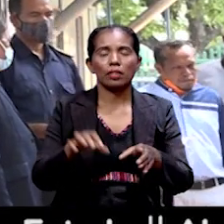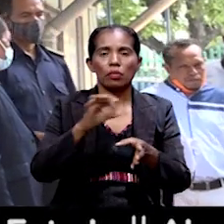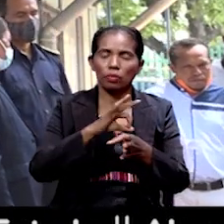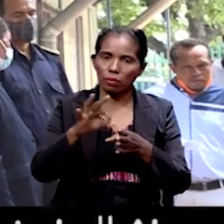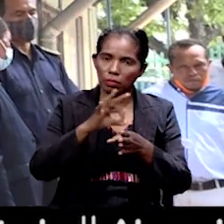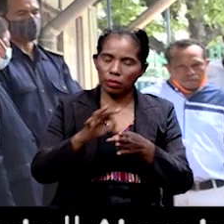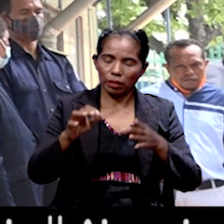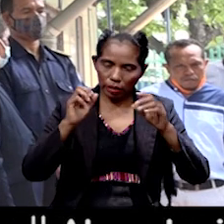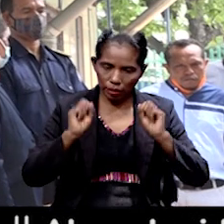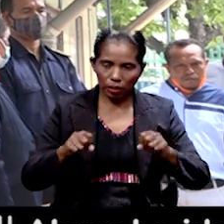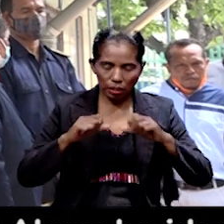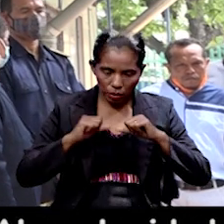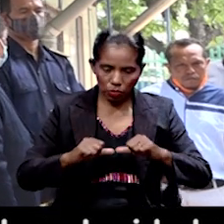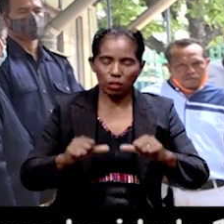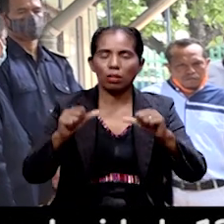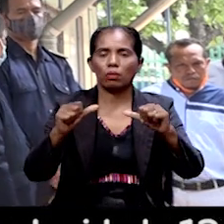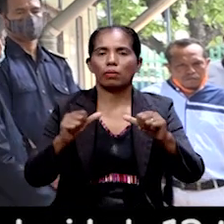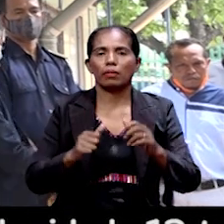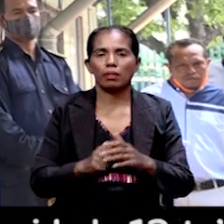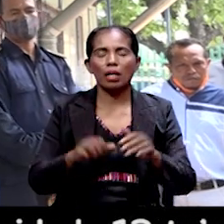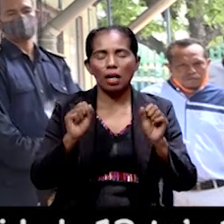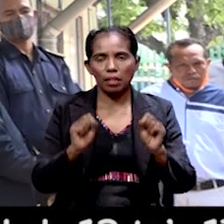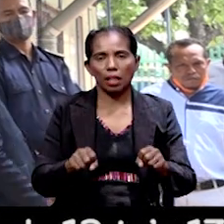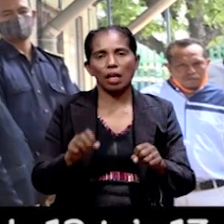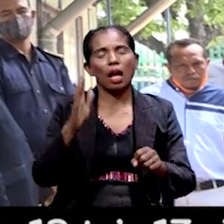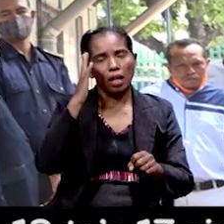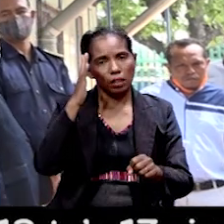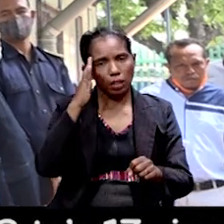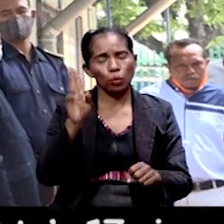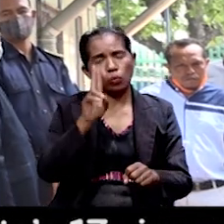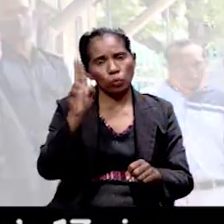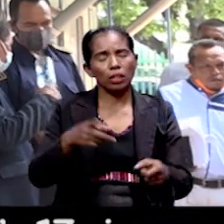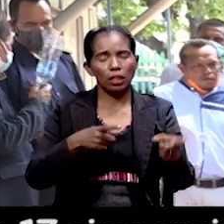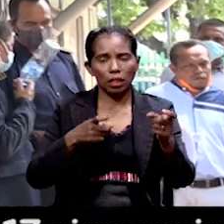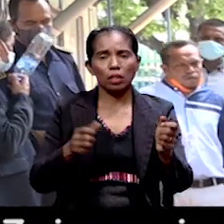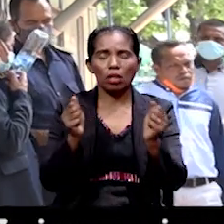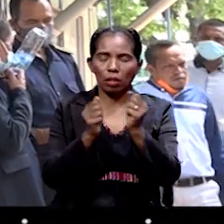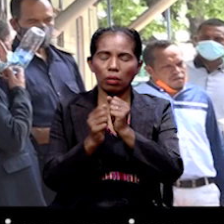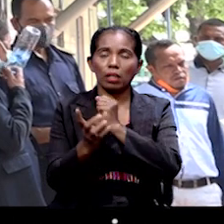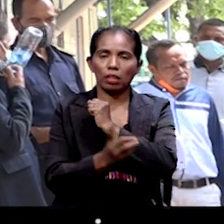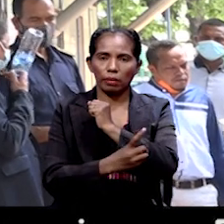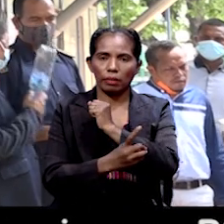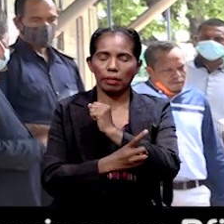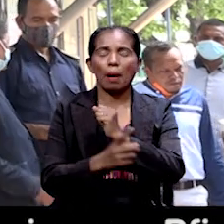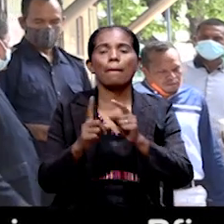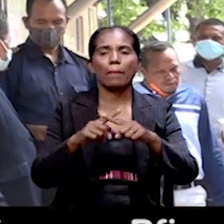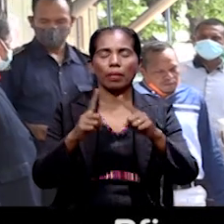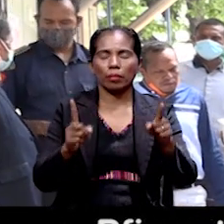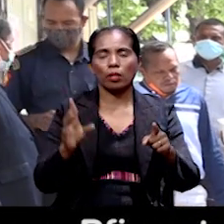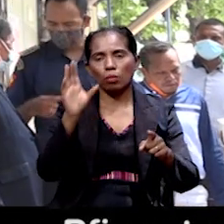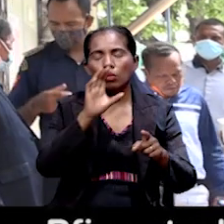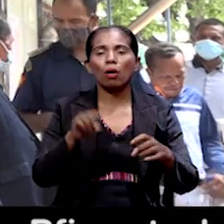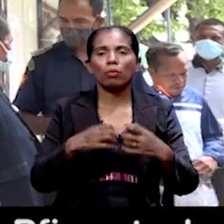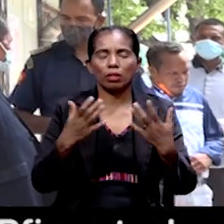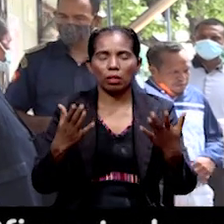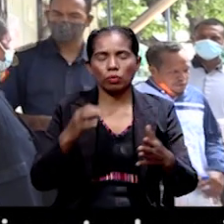que ser continua para ver até ne usa aquilo, né? Ho disciplina. Mas ver sempre buka esclarece para